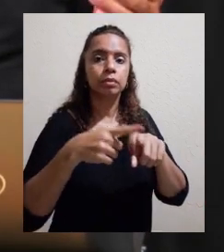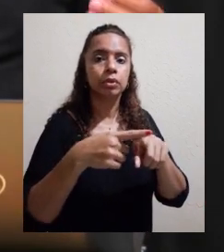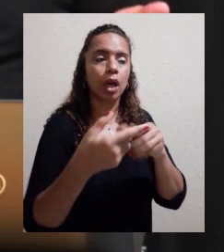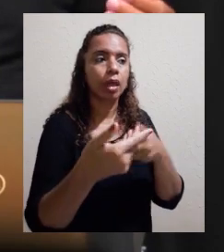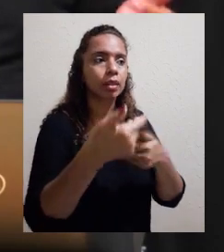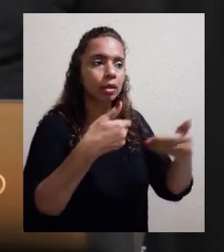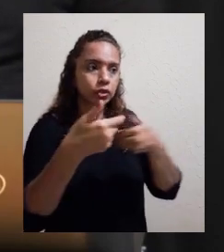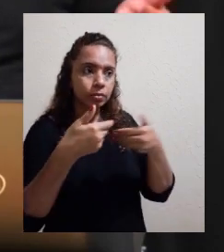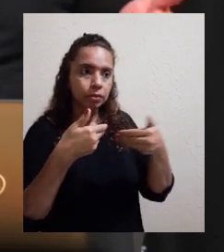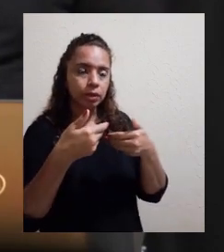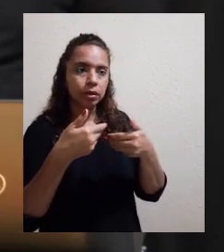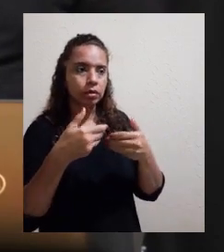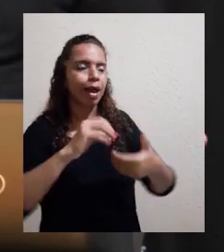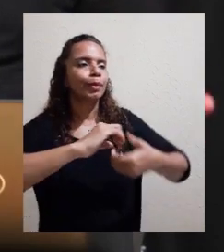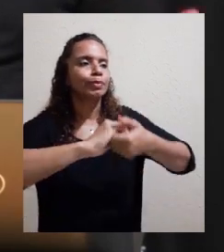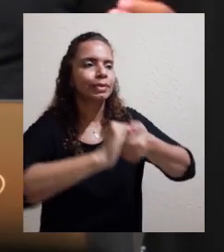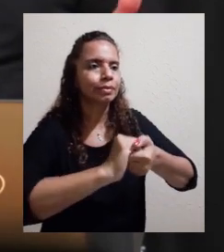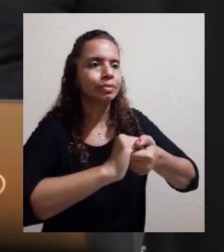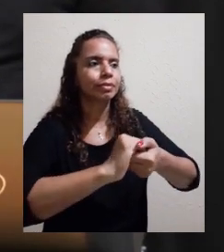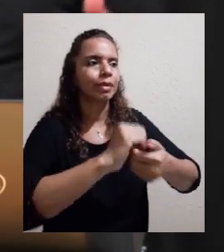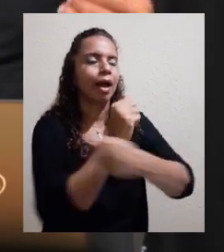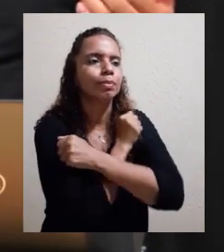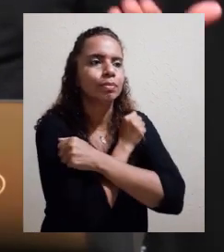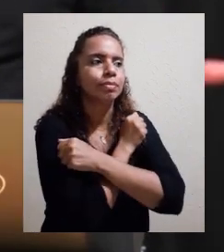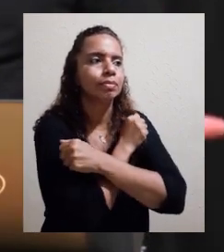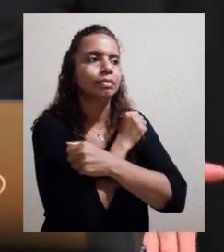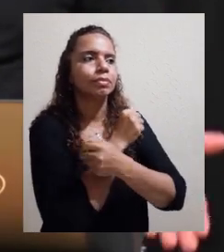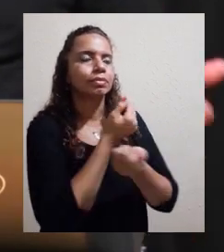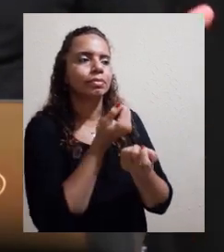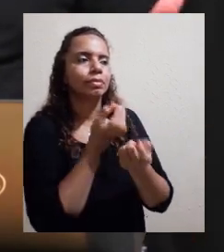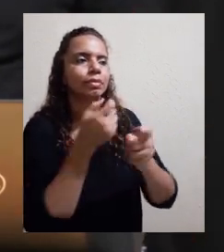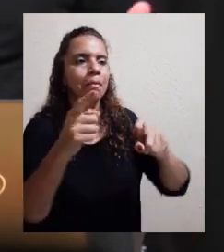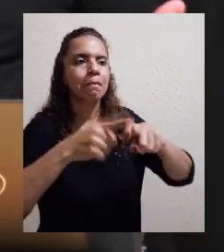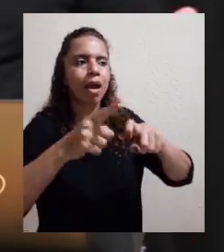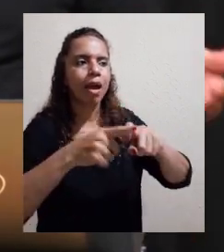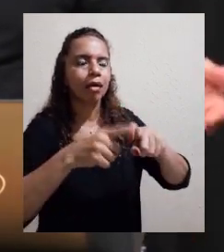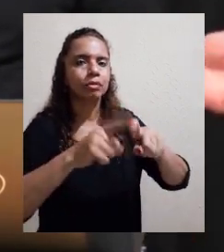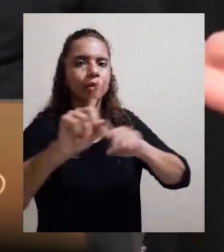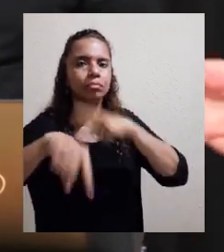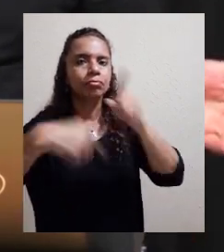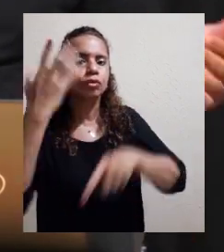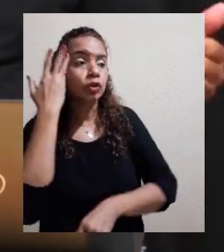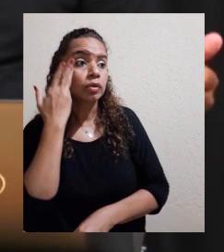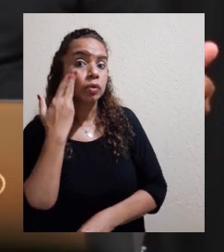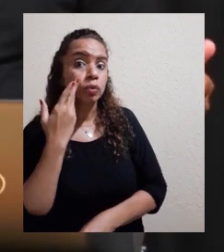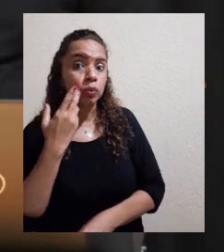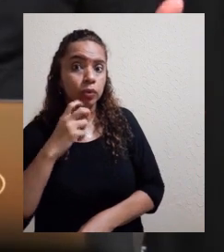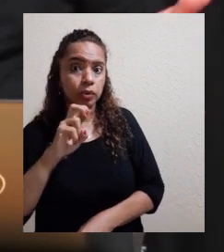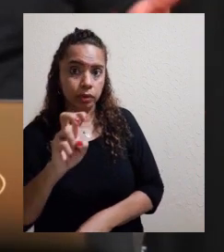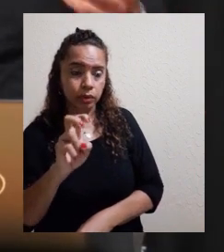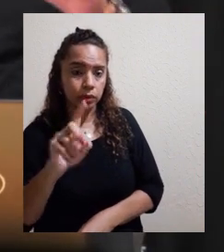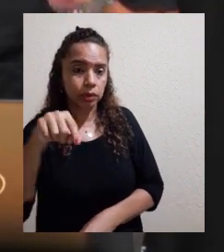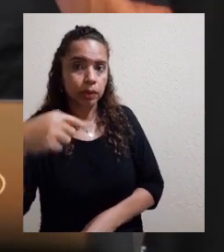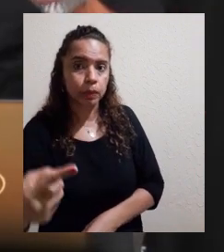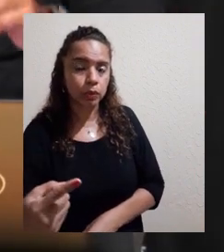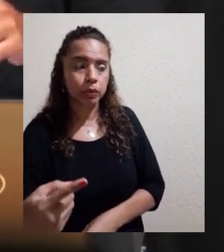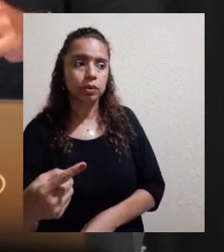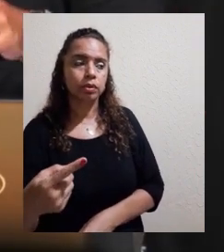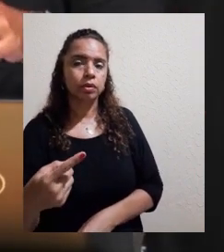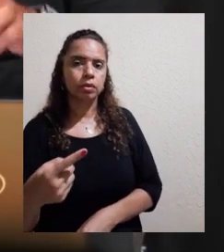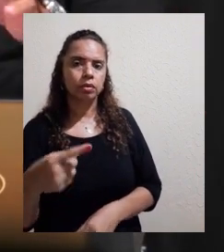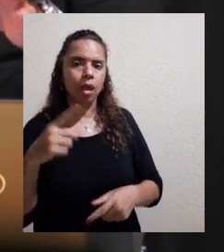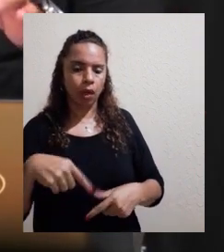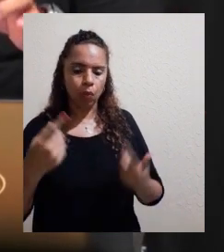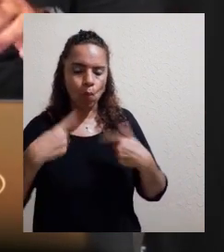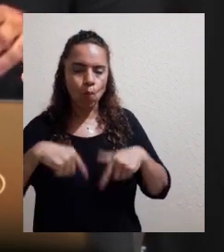nada. Mesmo sabendo que eu tive contato, apertei mão, abracei a pessoa e estamos sem sintomas há 5 dias depois, isso significa que estou